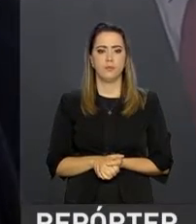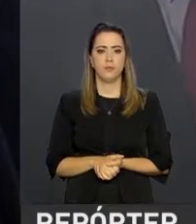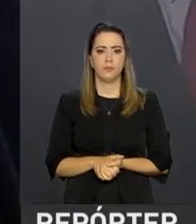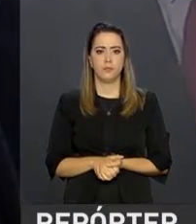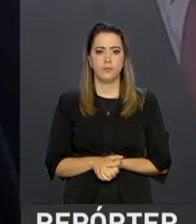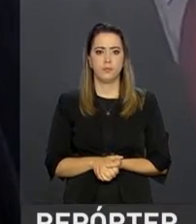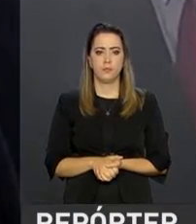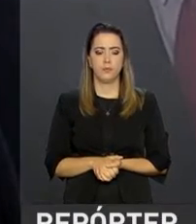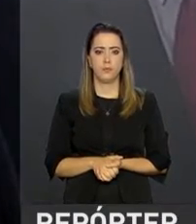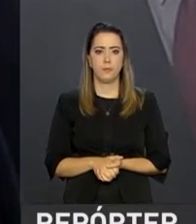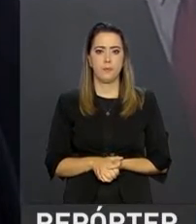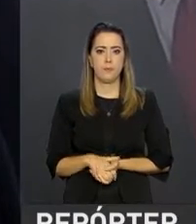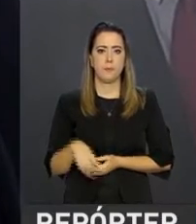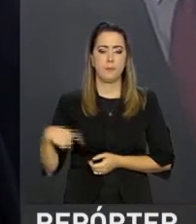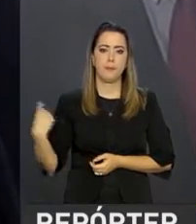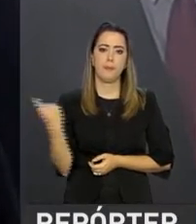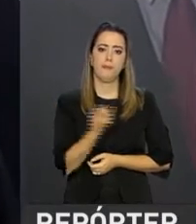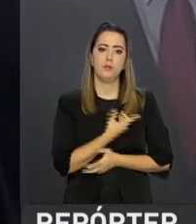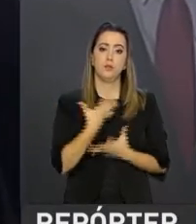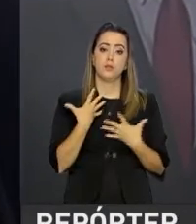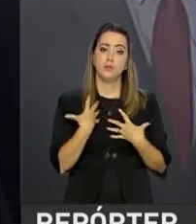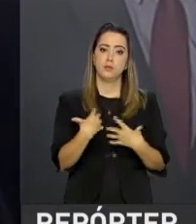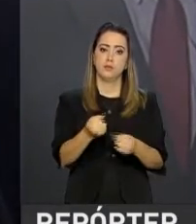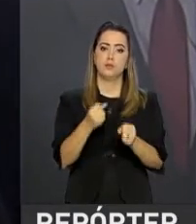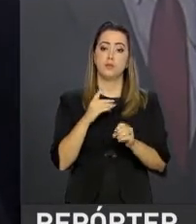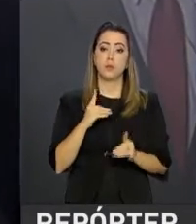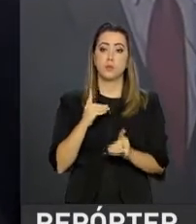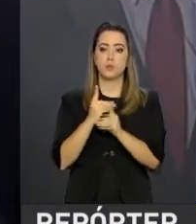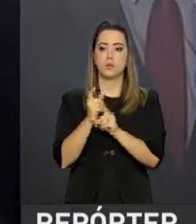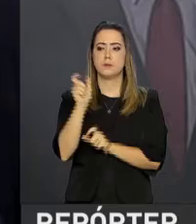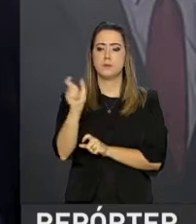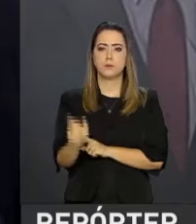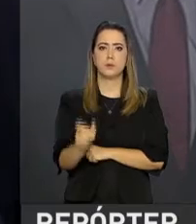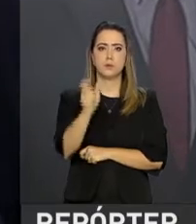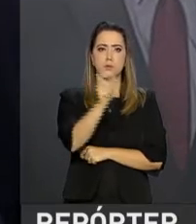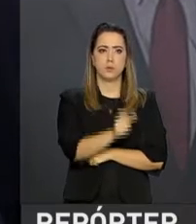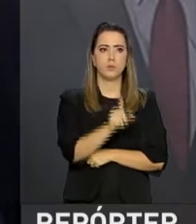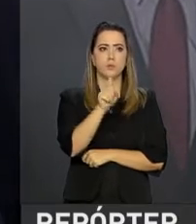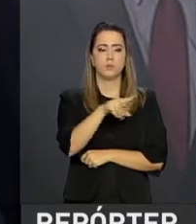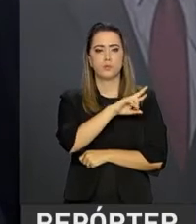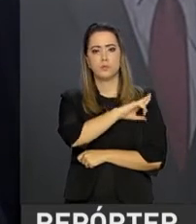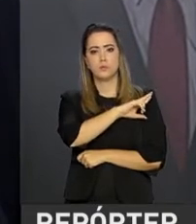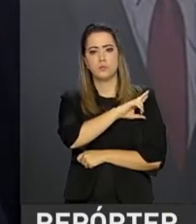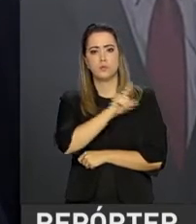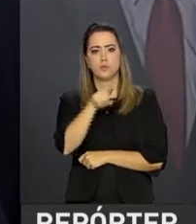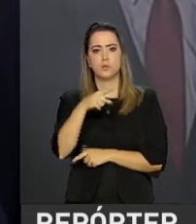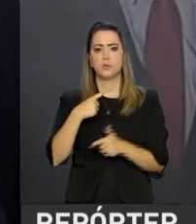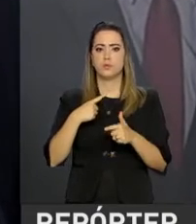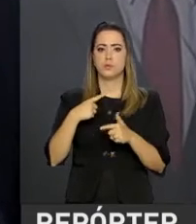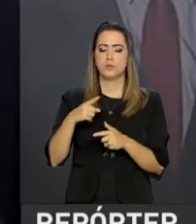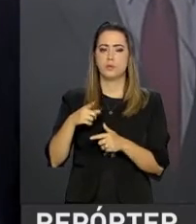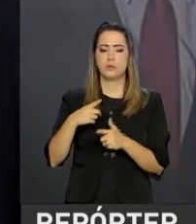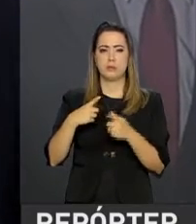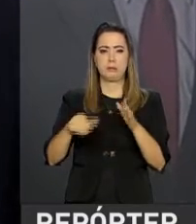Nós vamos encontrar e vamos punir os responsáveis por esse bárbaro